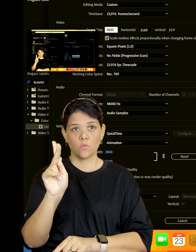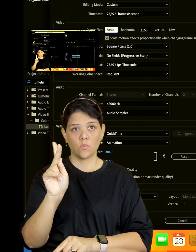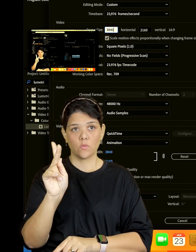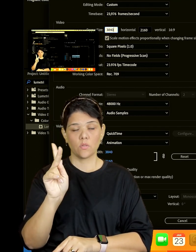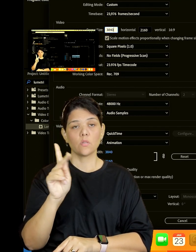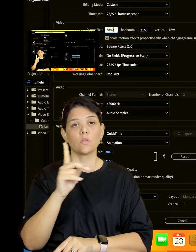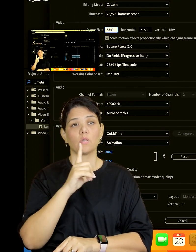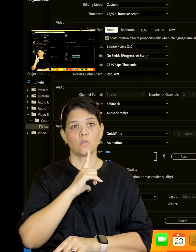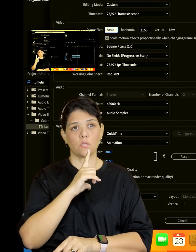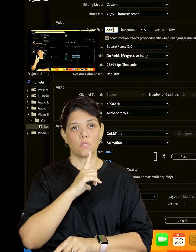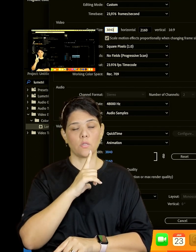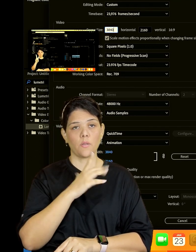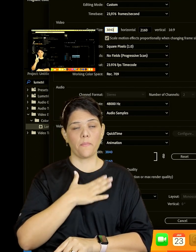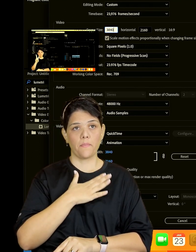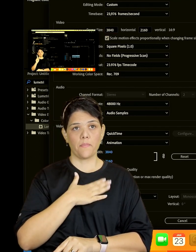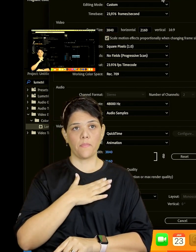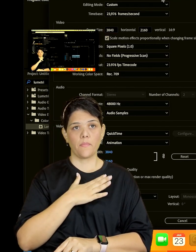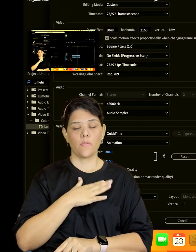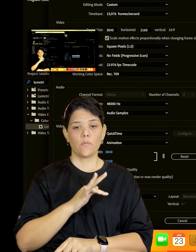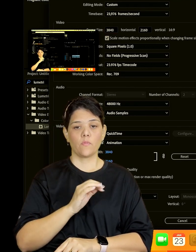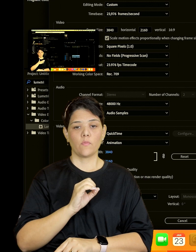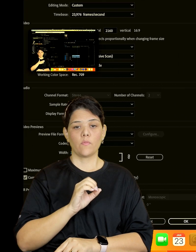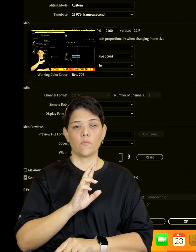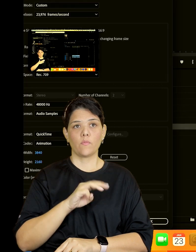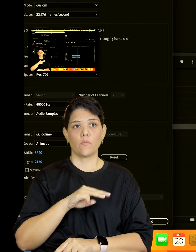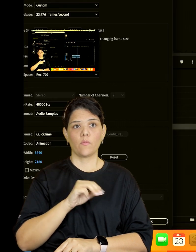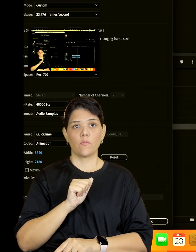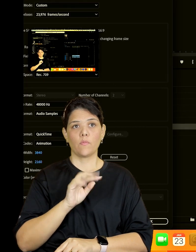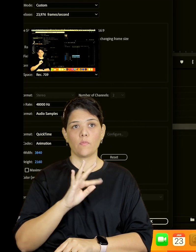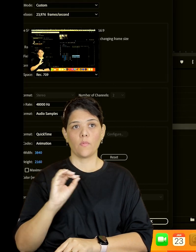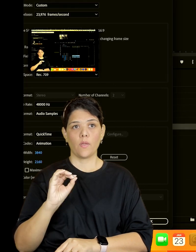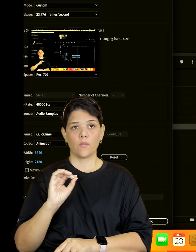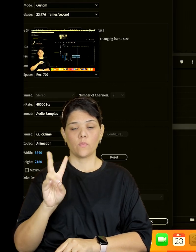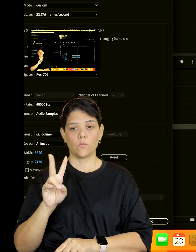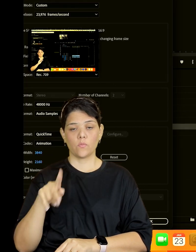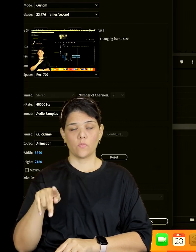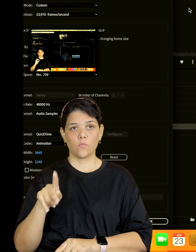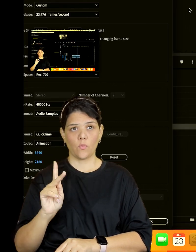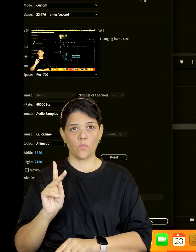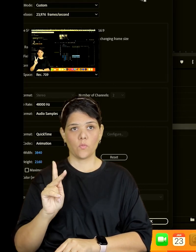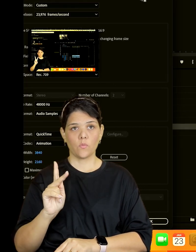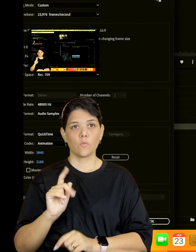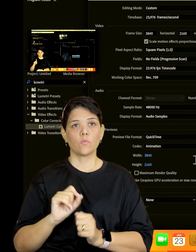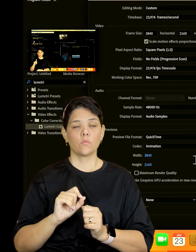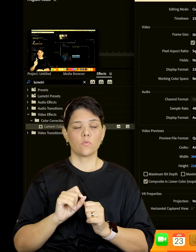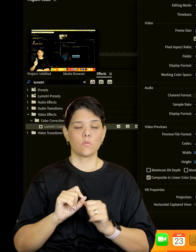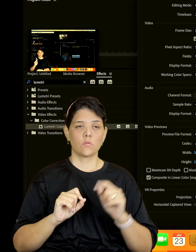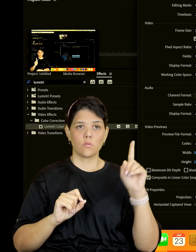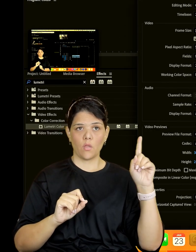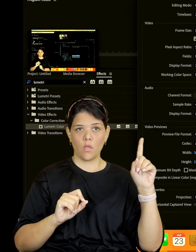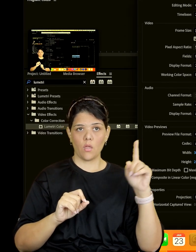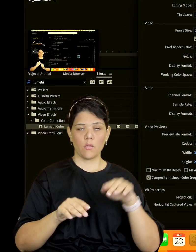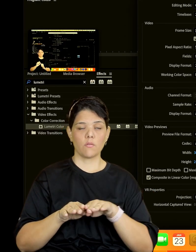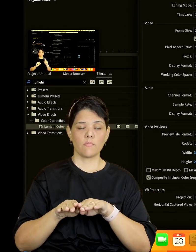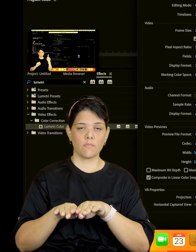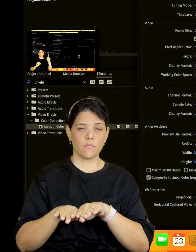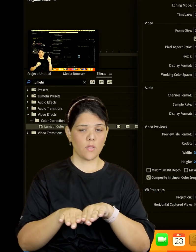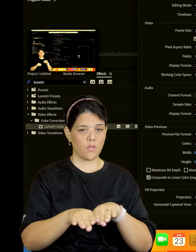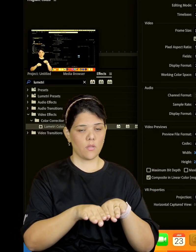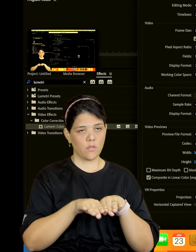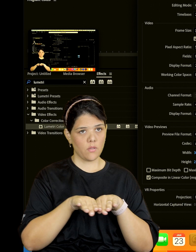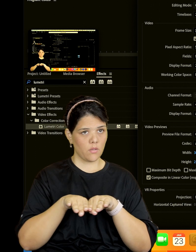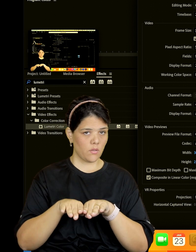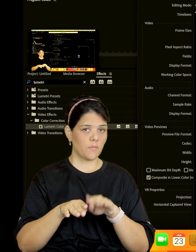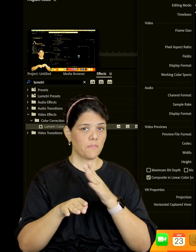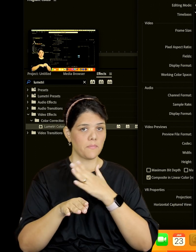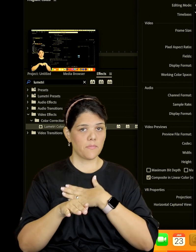eu tenho o meu formato em 2K aqui, certo? Retângulozinho, padrão. E é o formato da minha